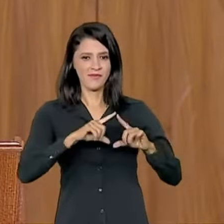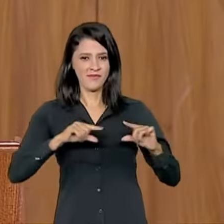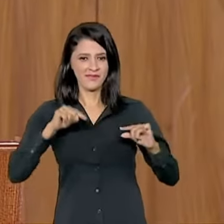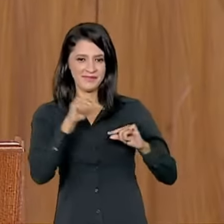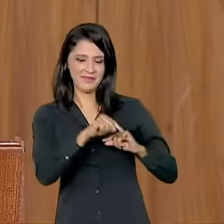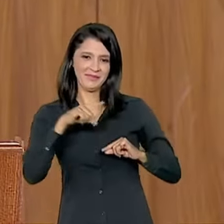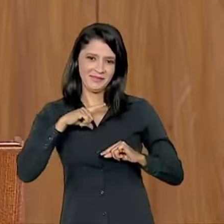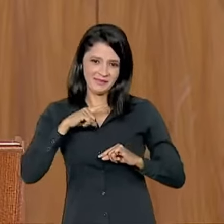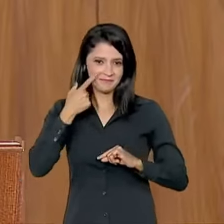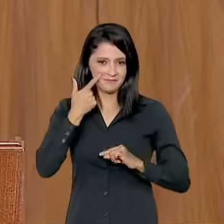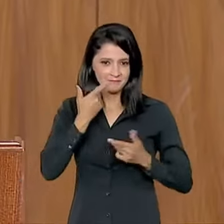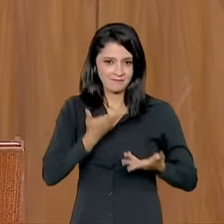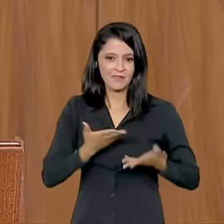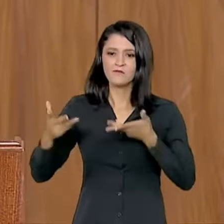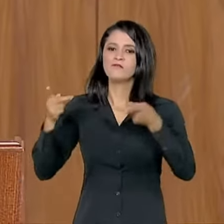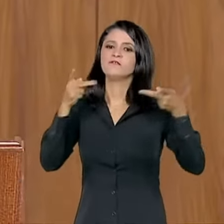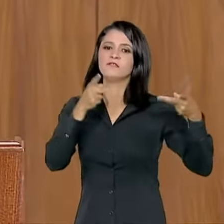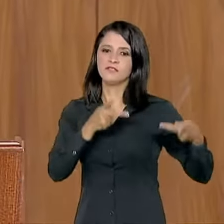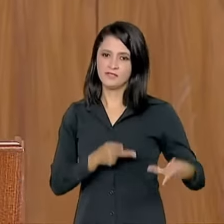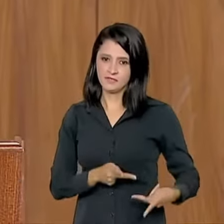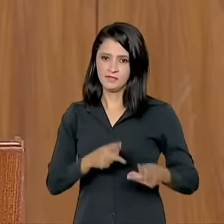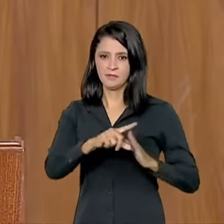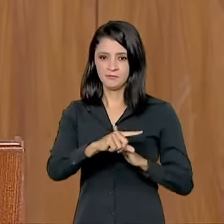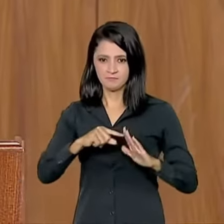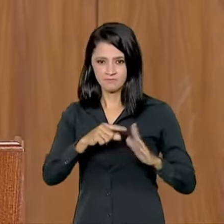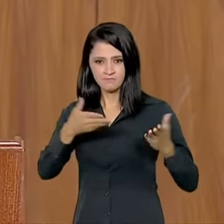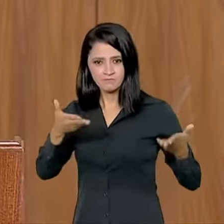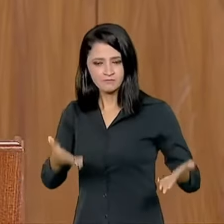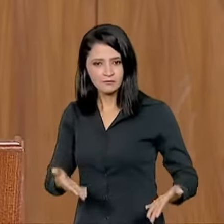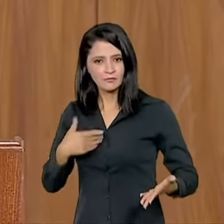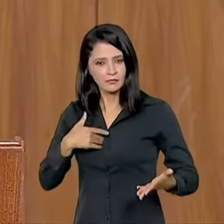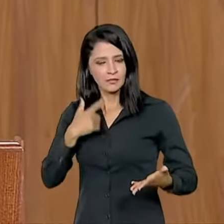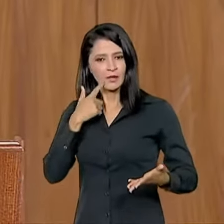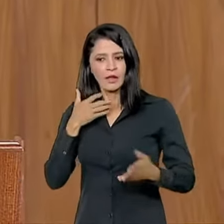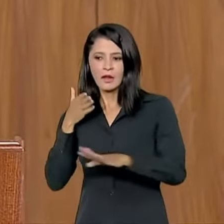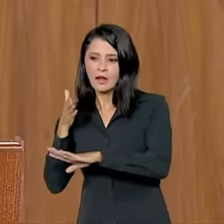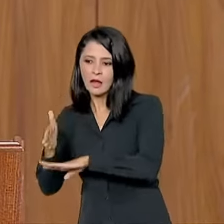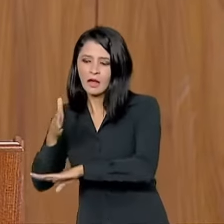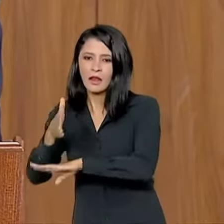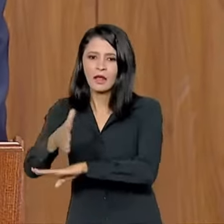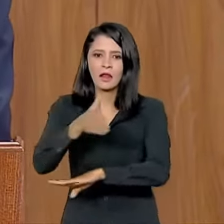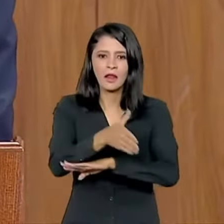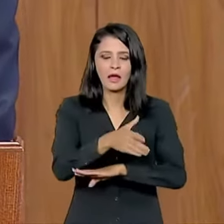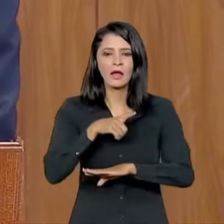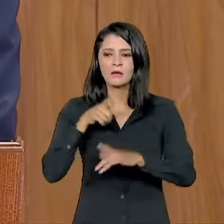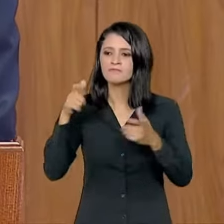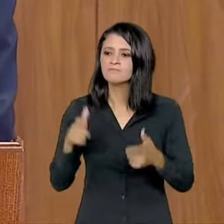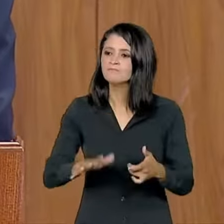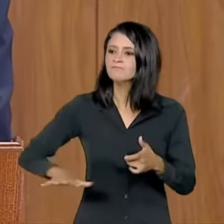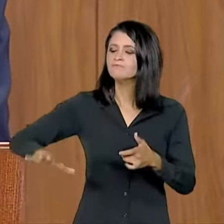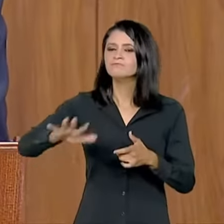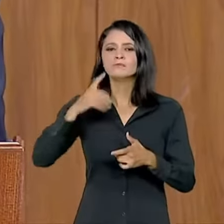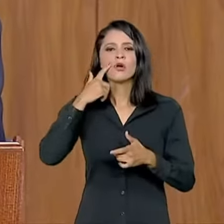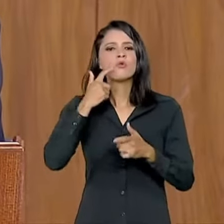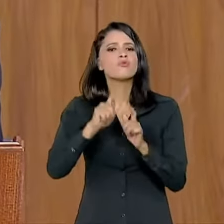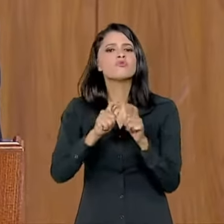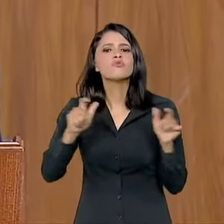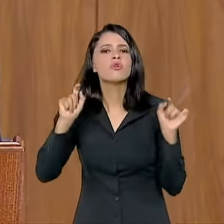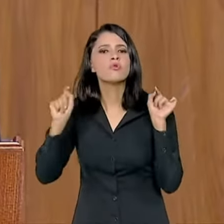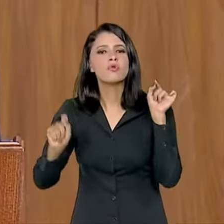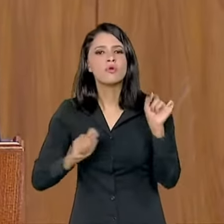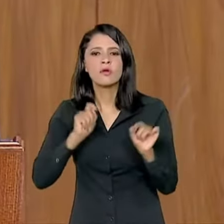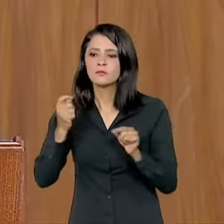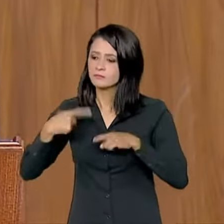de Estado. Esta verdadeira maratona da dimensão da amplitude